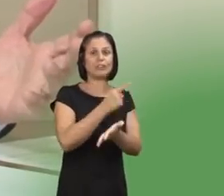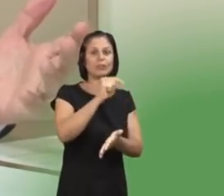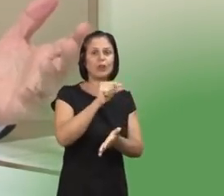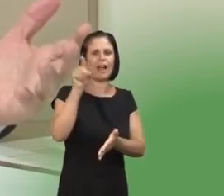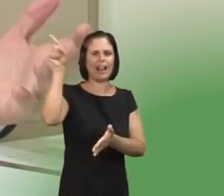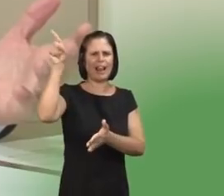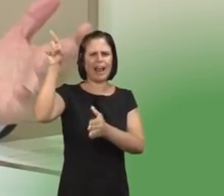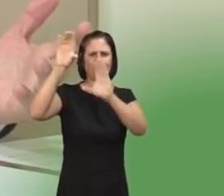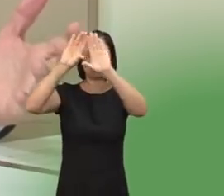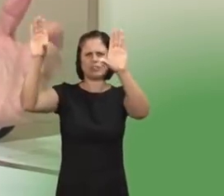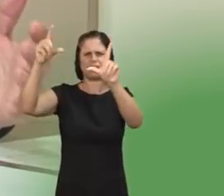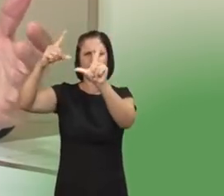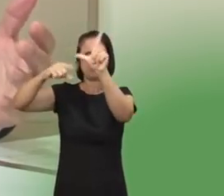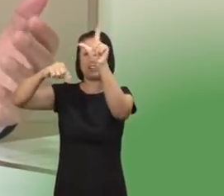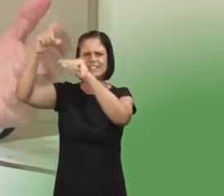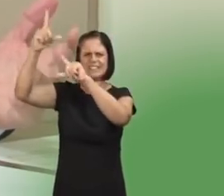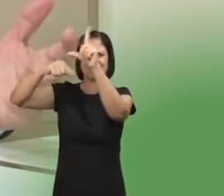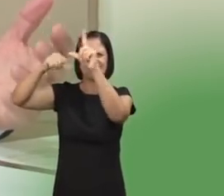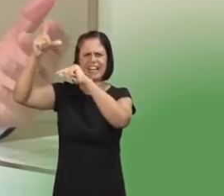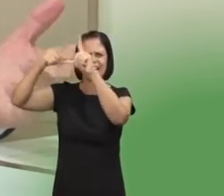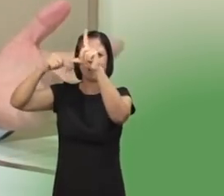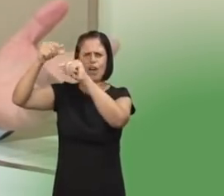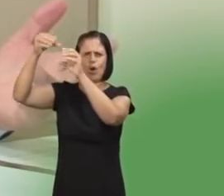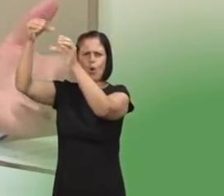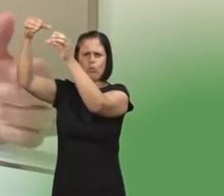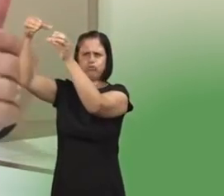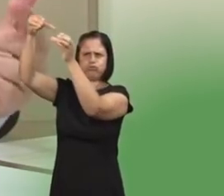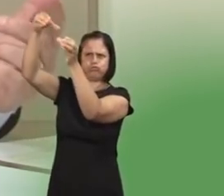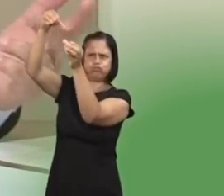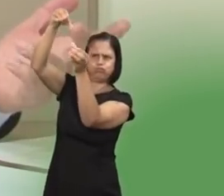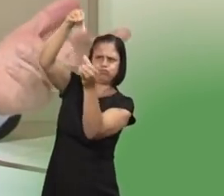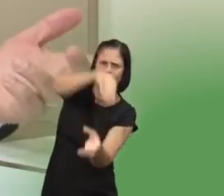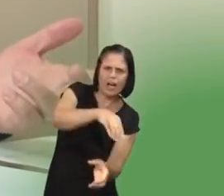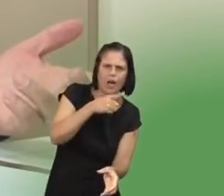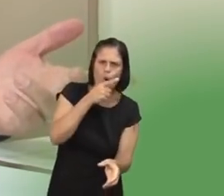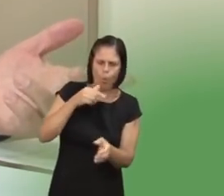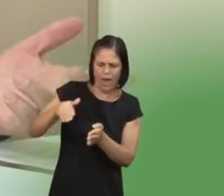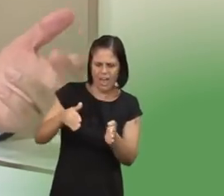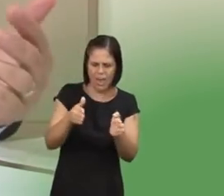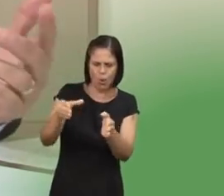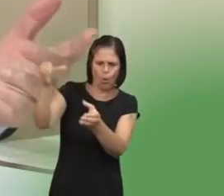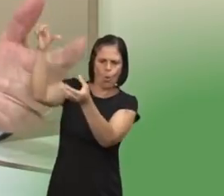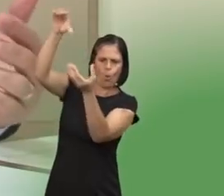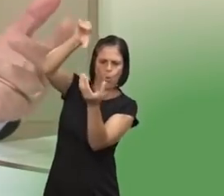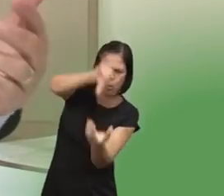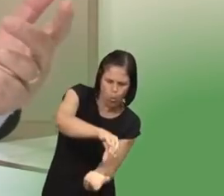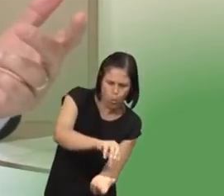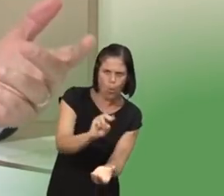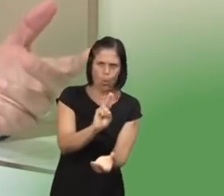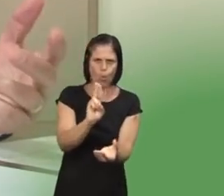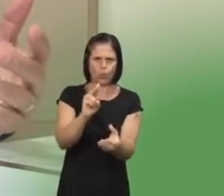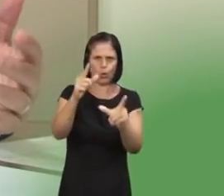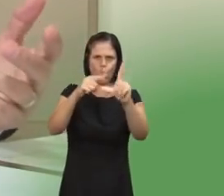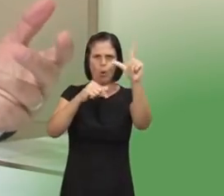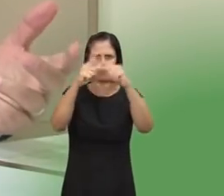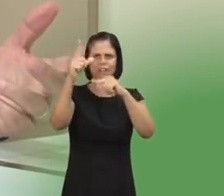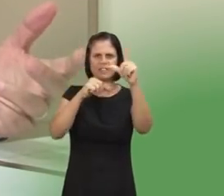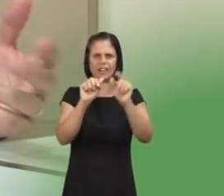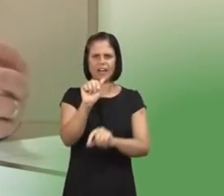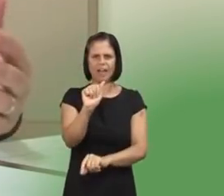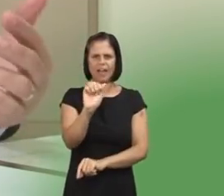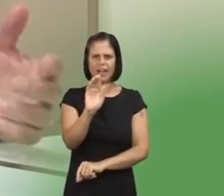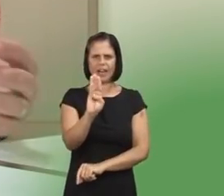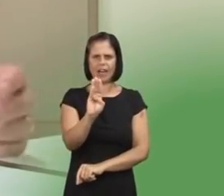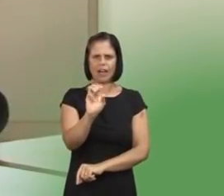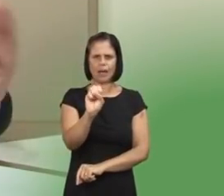estrela ardendo como uma tocha, e caiu sobre a terça parte dos rios e sobre as fontes das águas. E diz assim, e o nome da estrela era